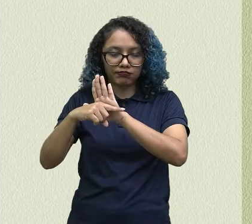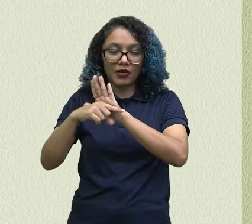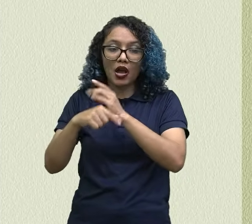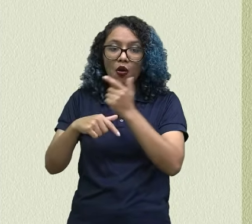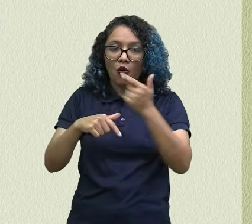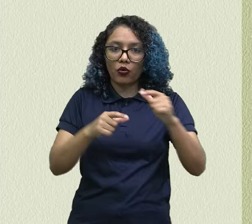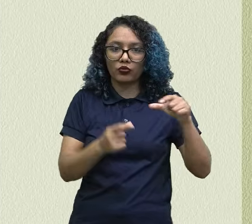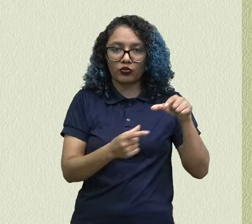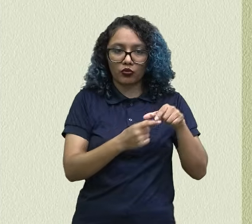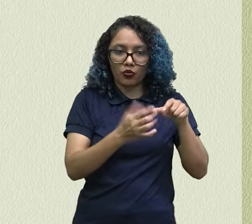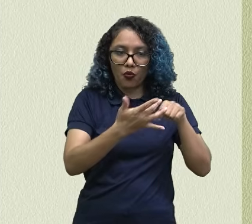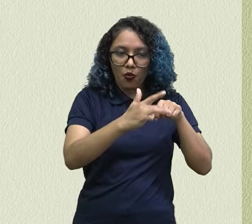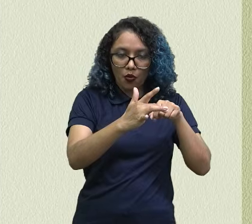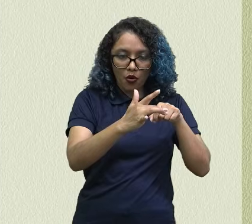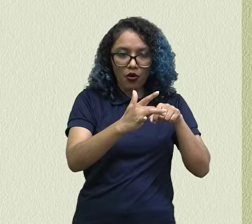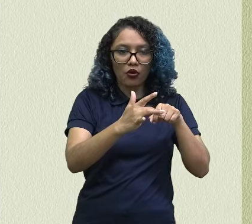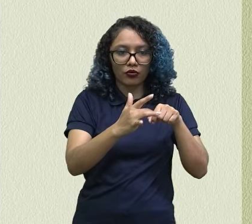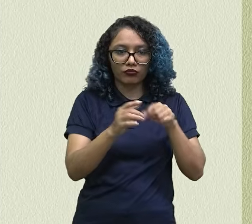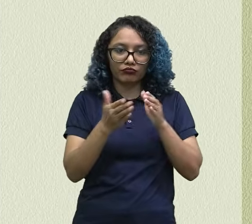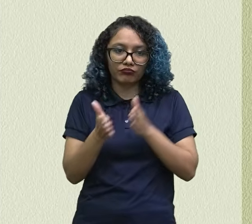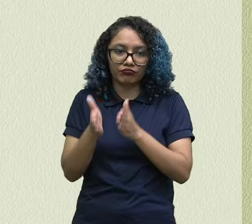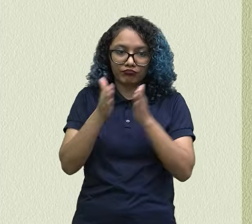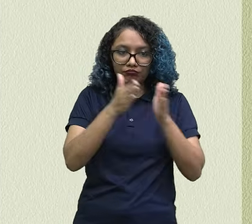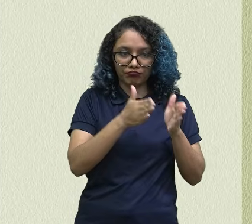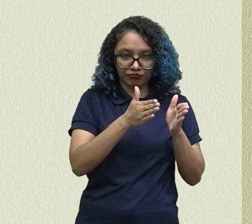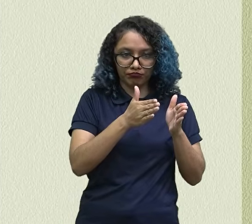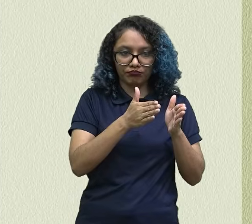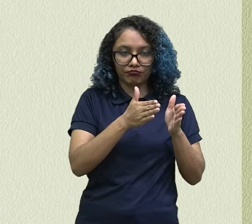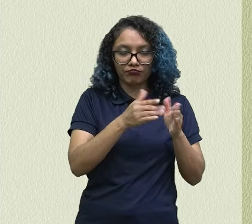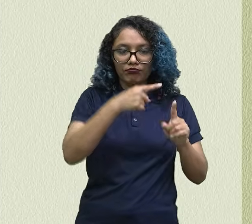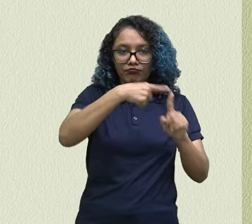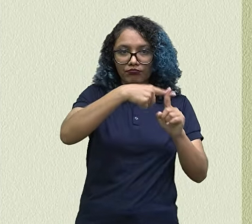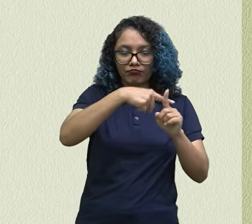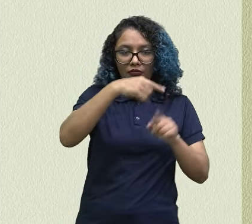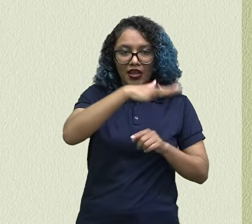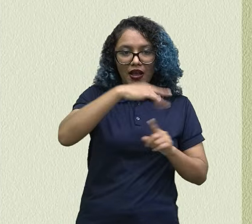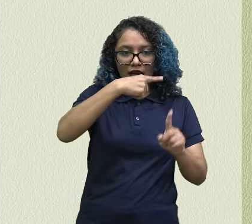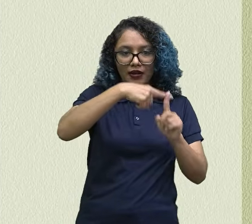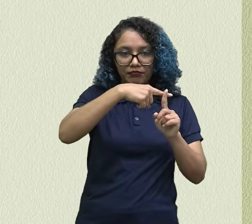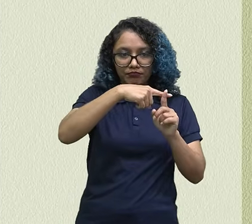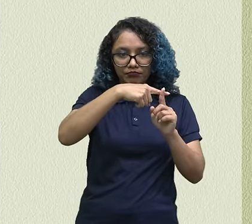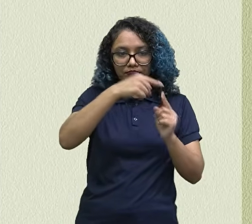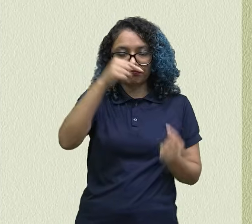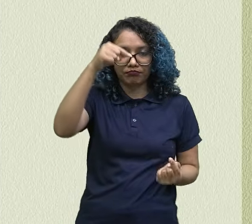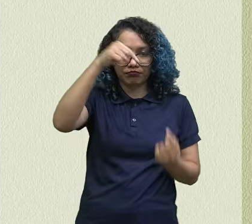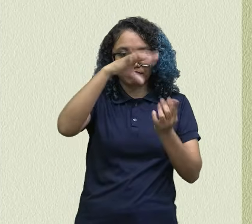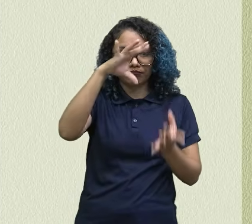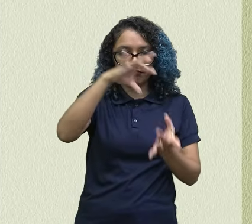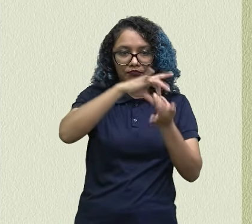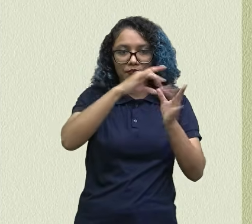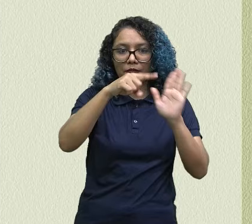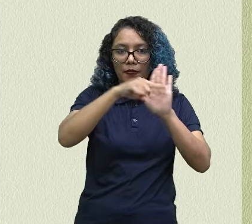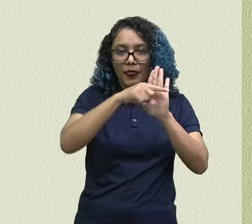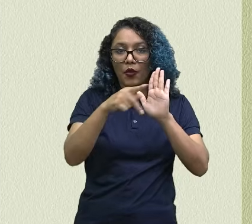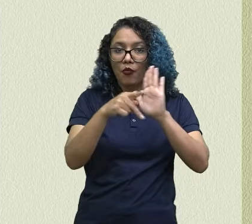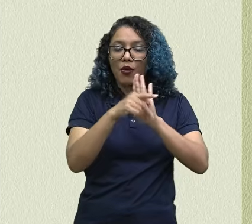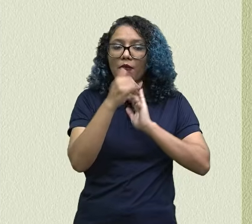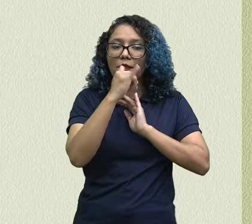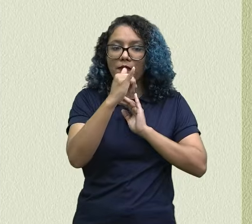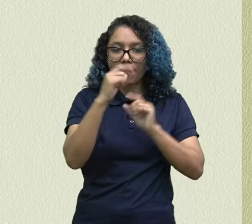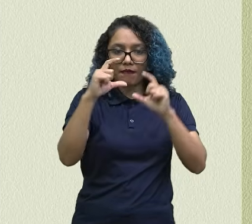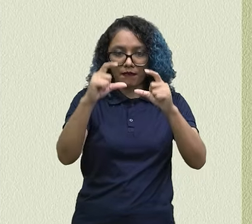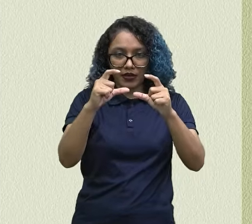feita de ouro é colocada no ânodo, estando ligado ao polo negativo da bateria. Os dois